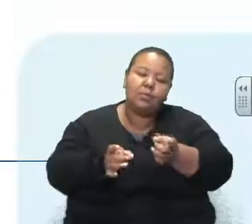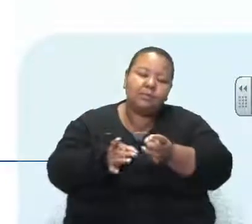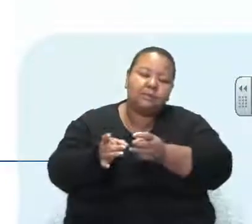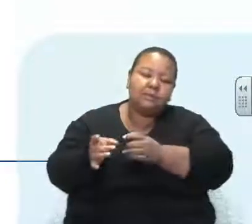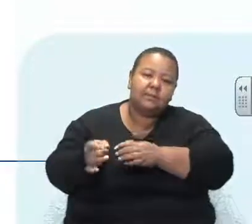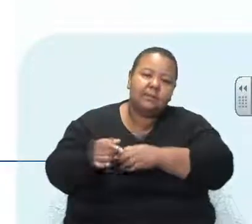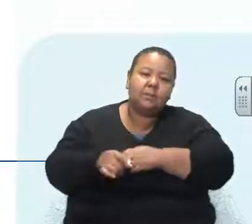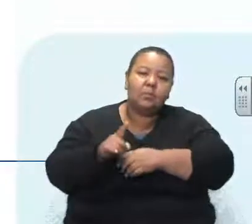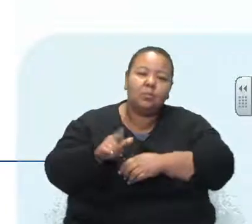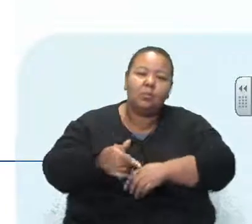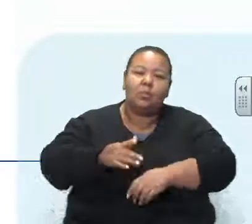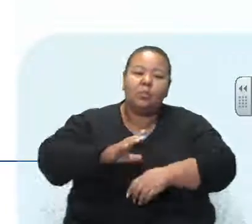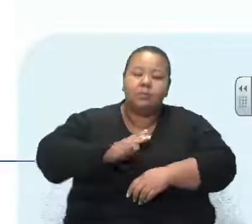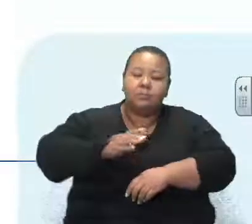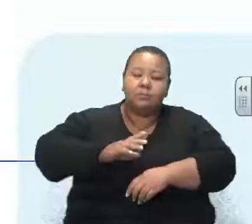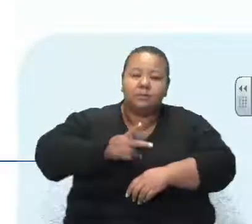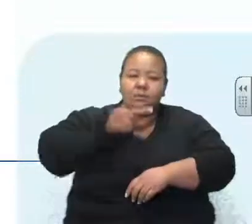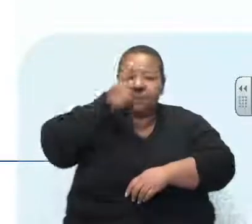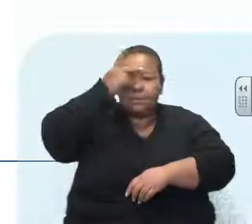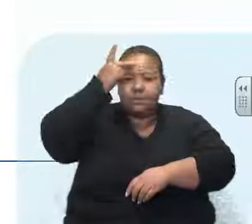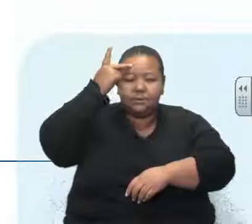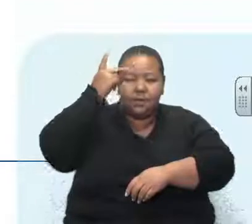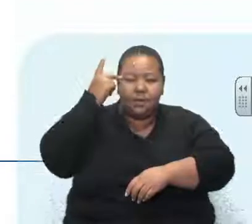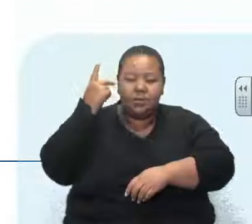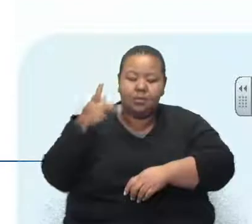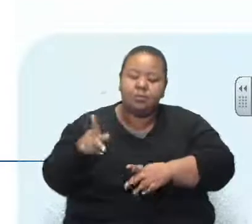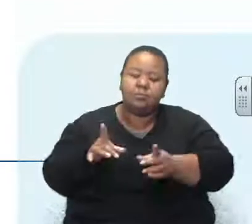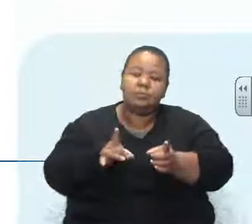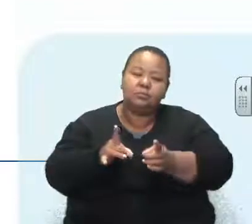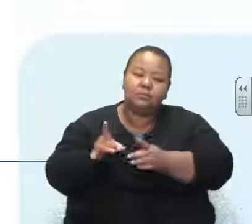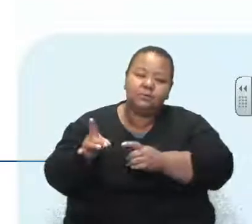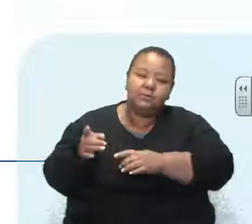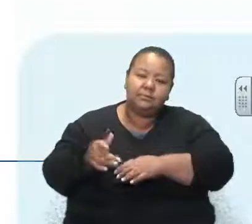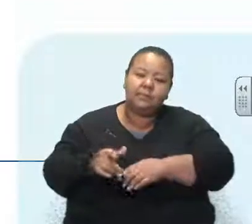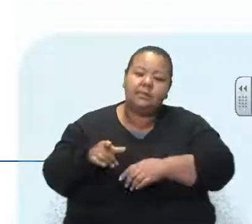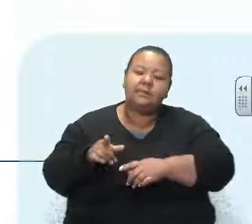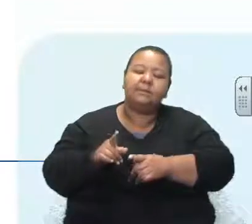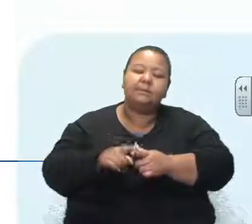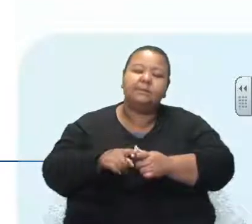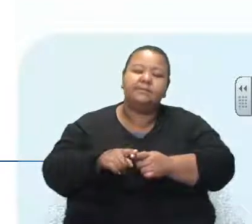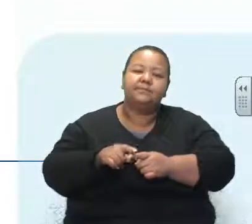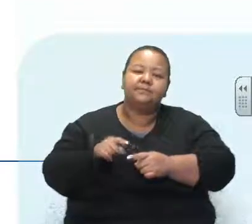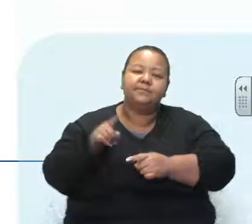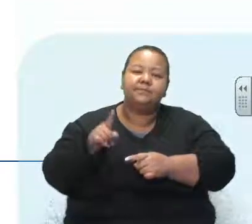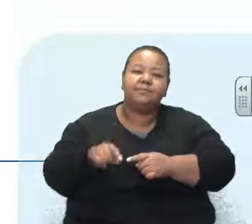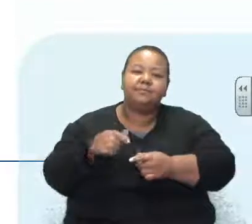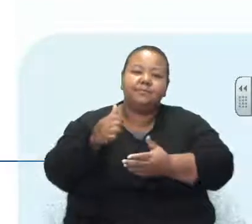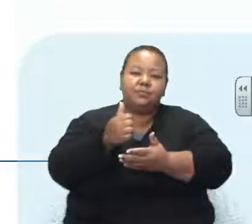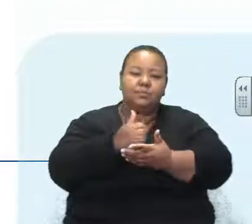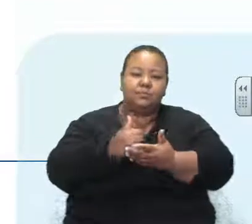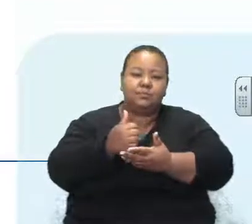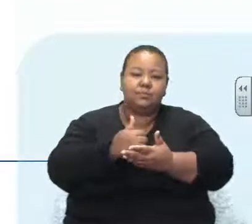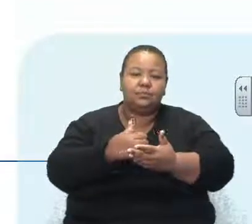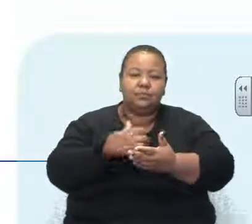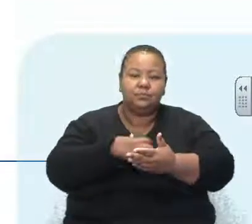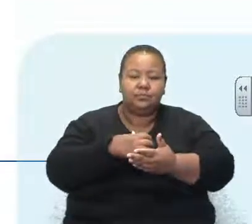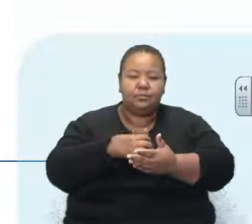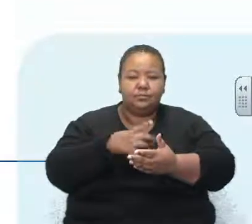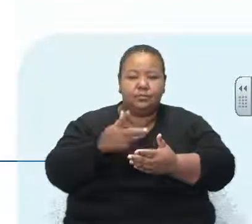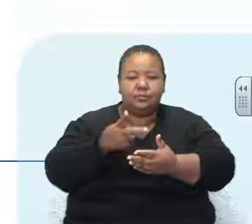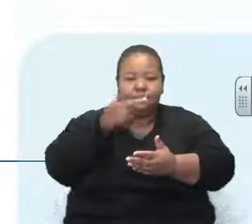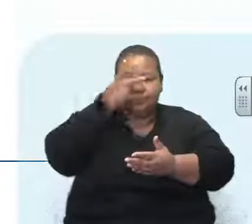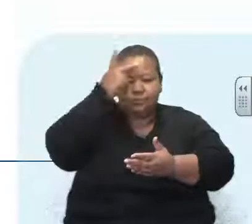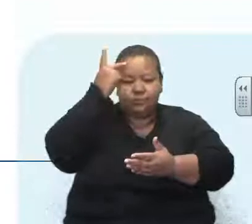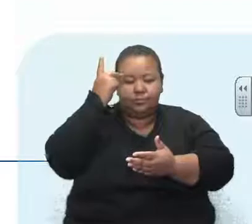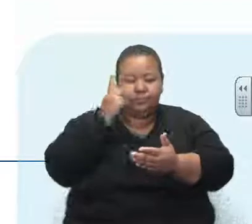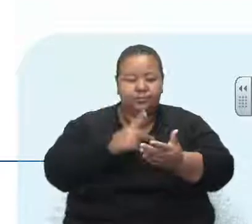nível de motivação pessoal, quando de satisfação que ele tem para realizar essas vendas e controle e forma pelos quais os compradores